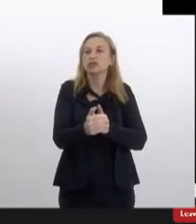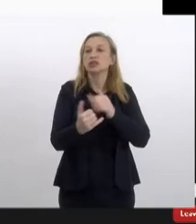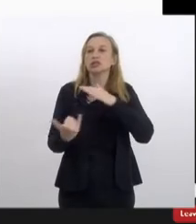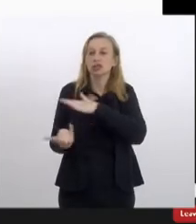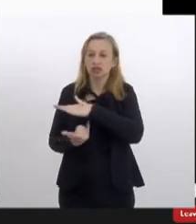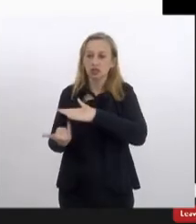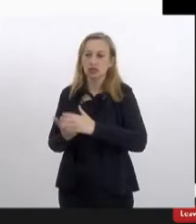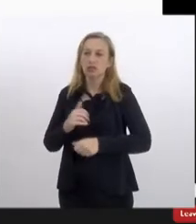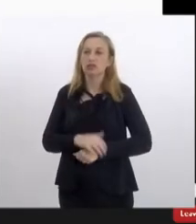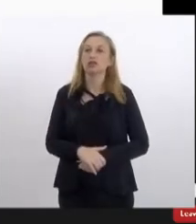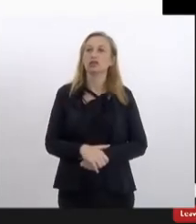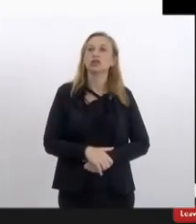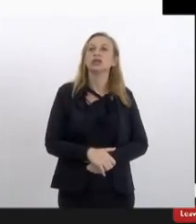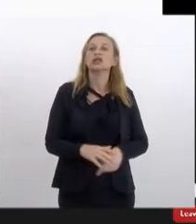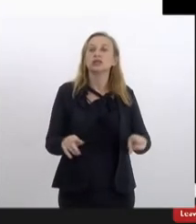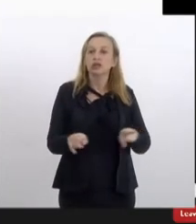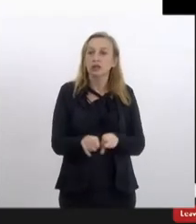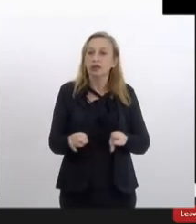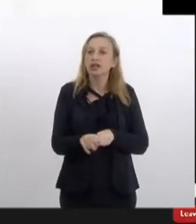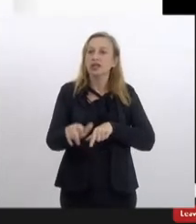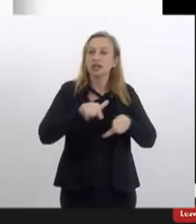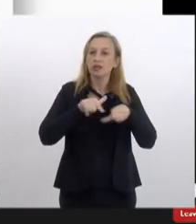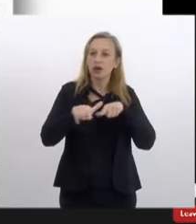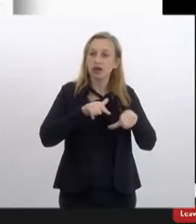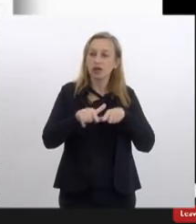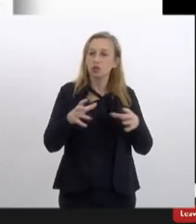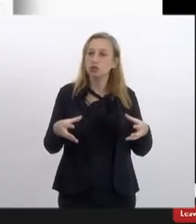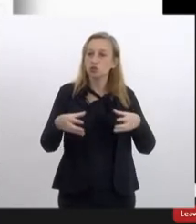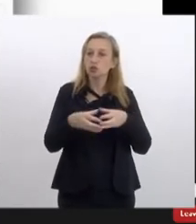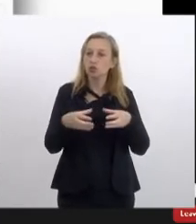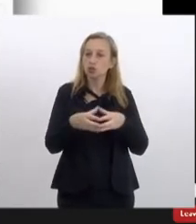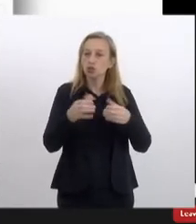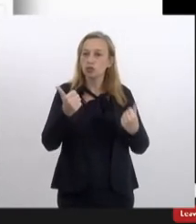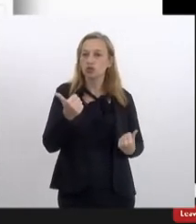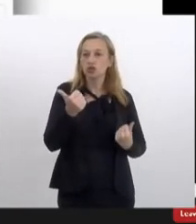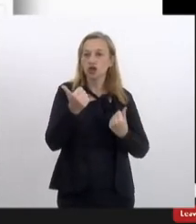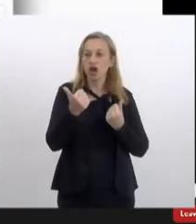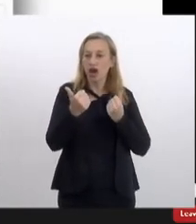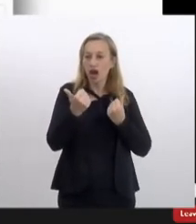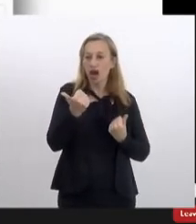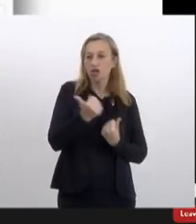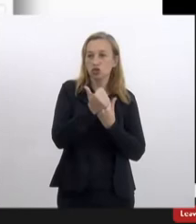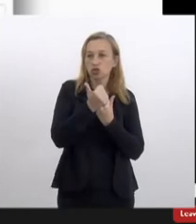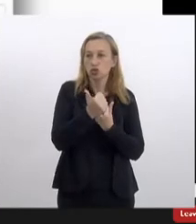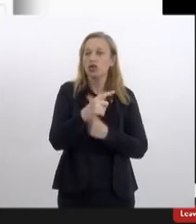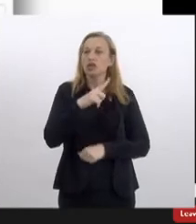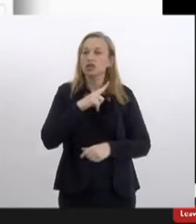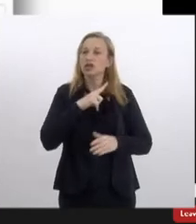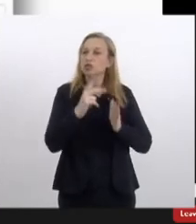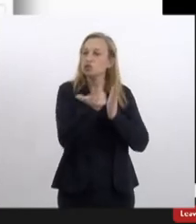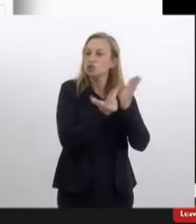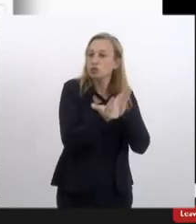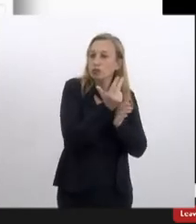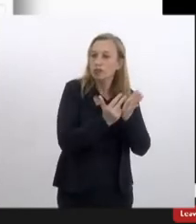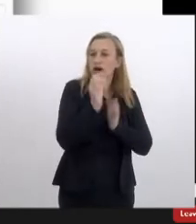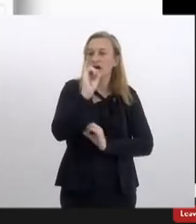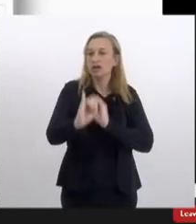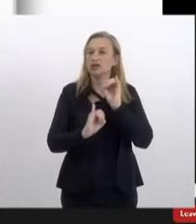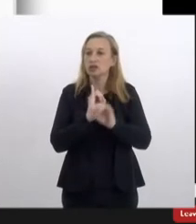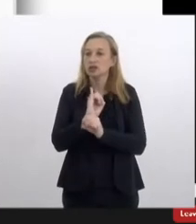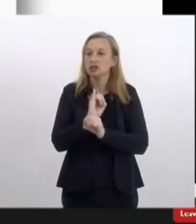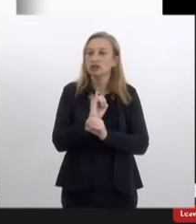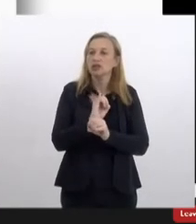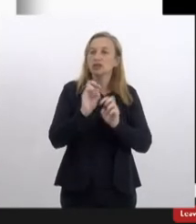entidades. Trabalhamos também com os grupos de mutua ajuda, né? Nós temos um mapa virtual tanto das